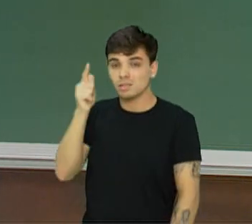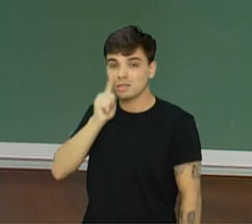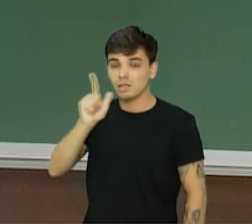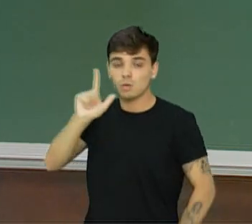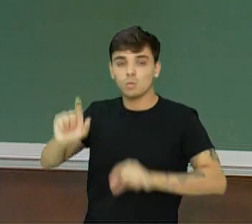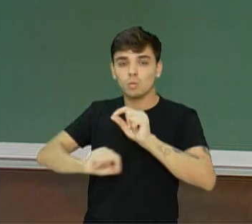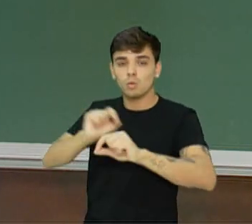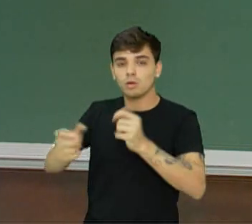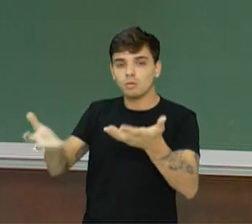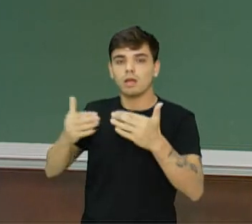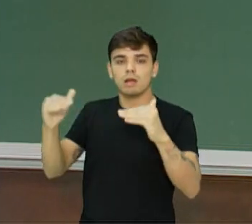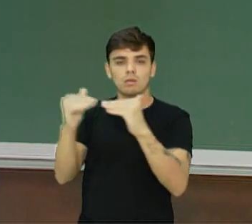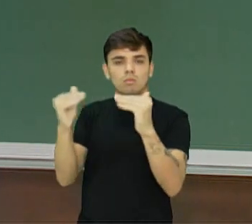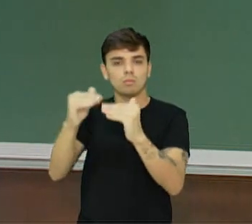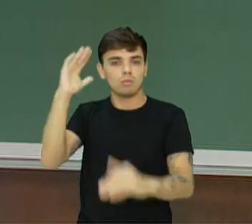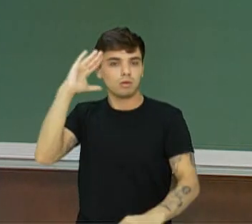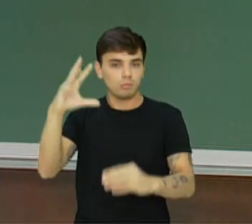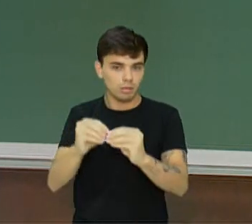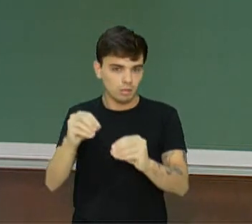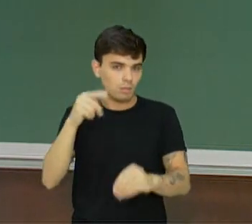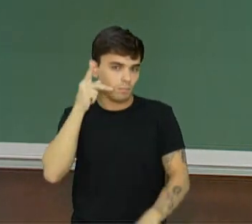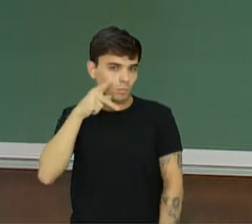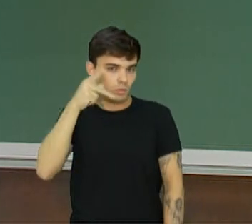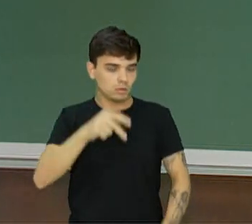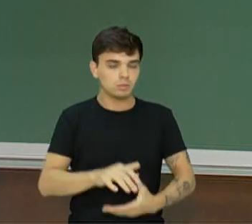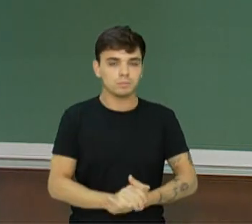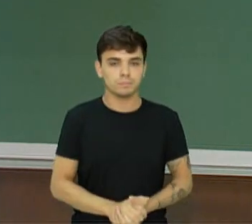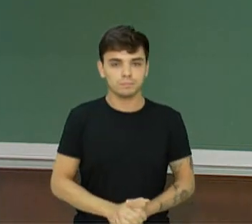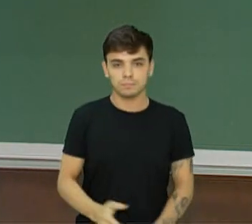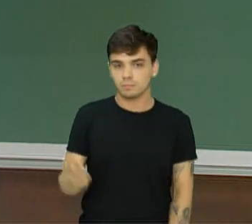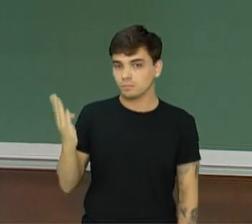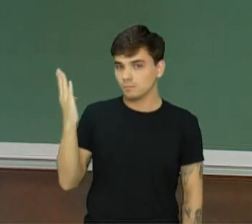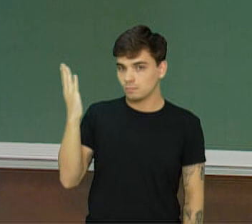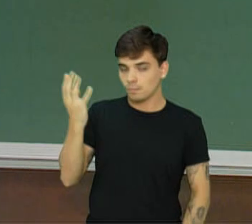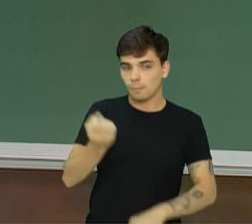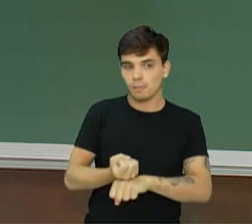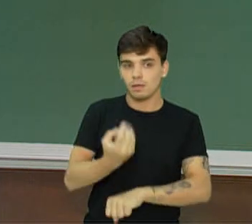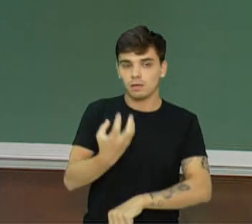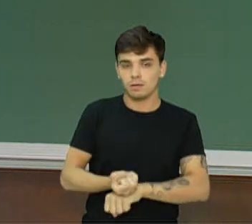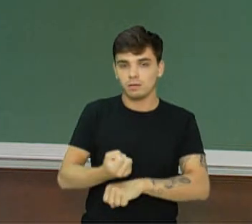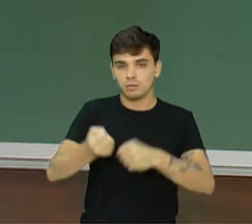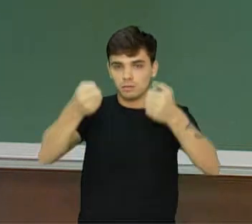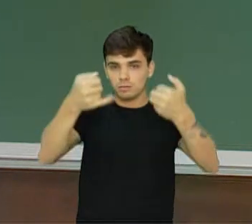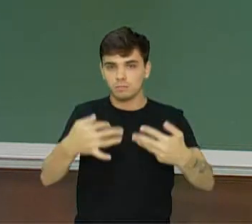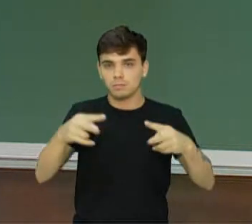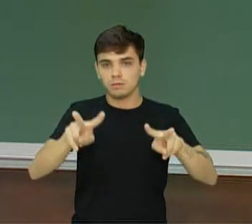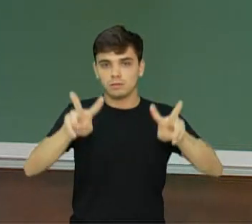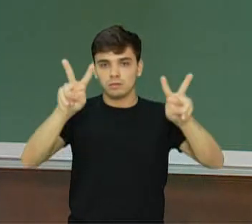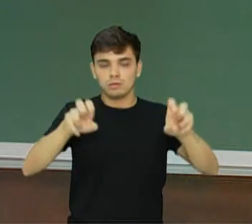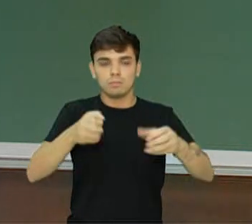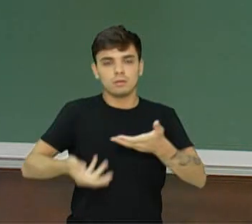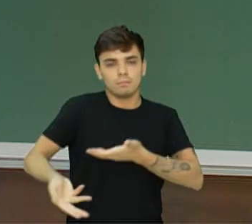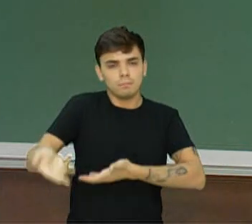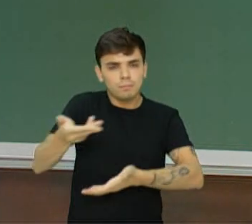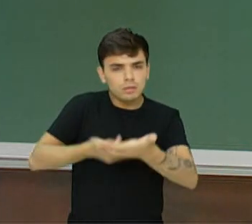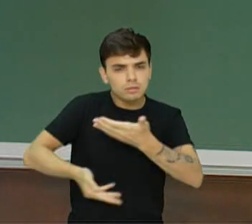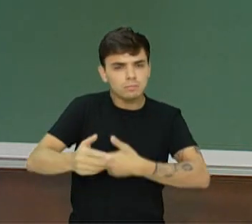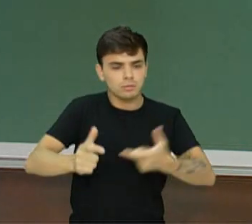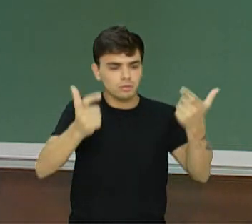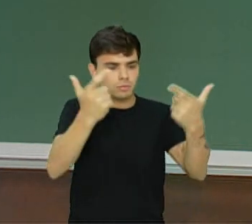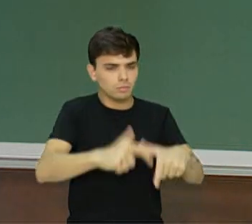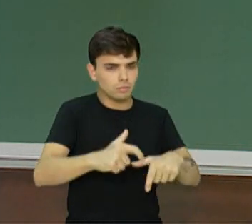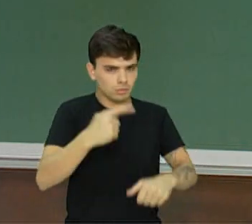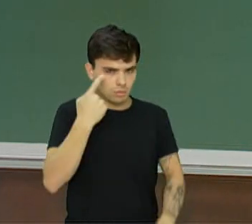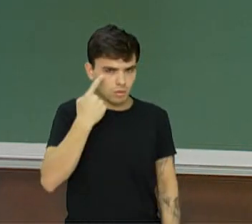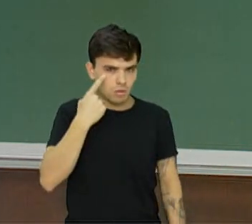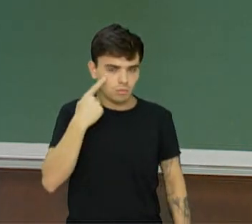busco entender a política. Esse poema aqui fala muito sobre a participação no espaço